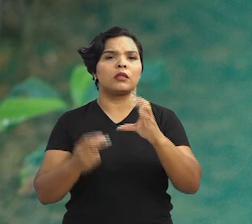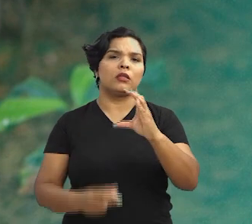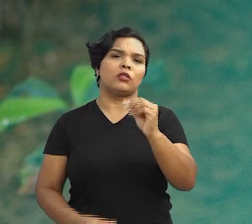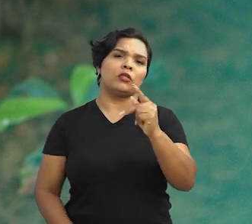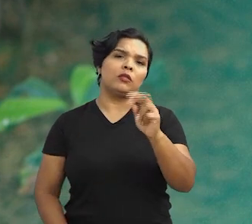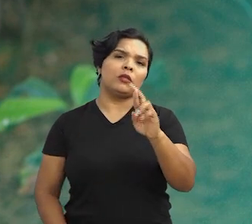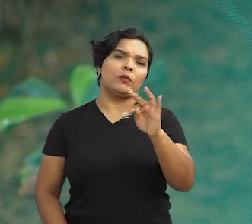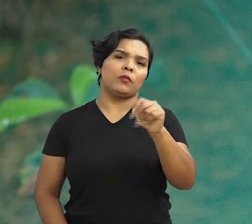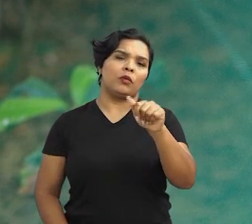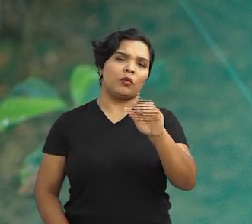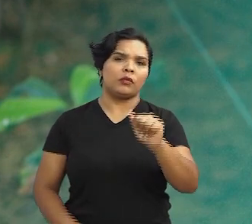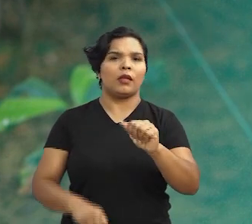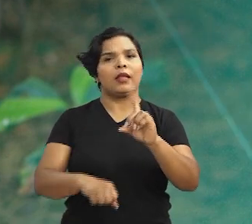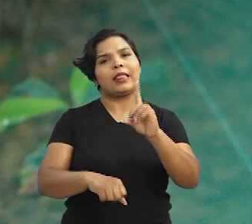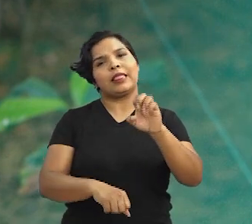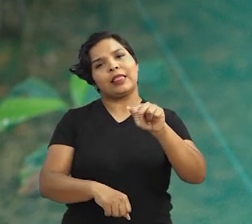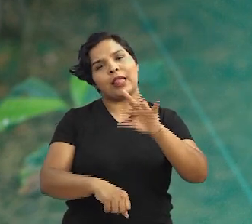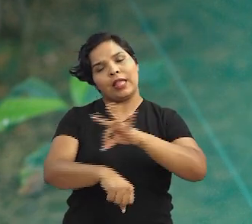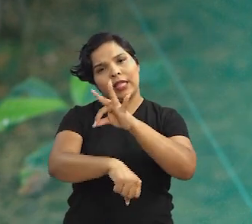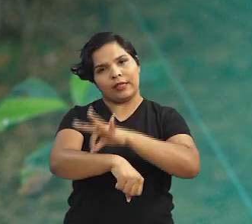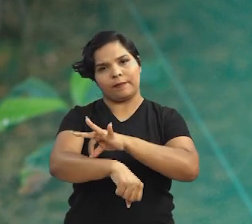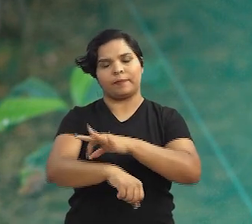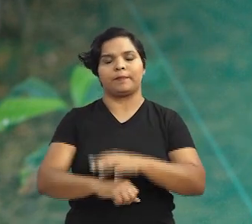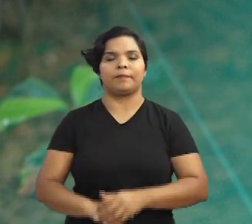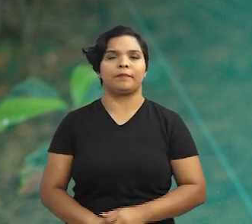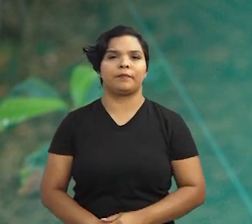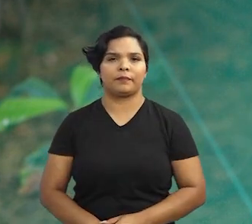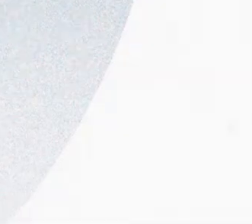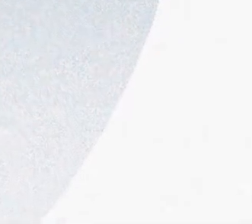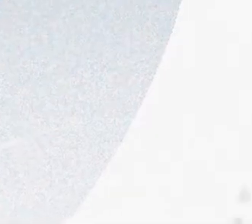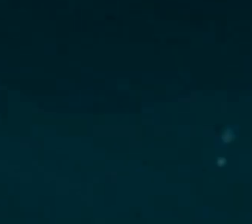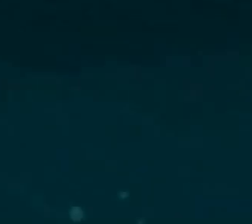câncer de próstata. Não saia daí, a gente volta já já.